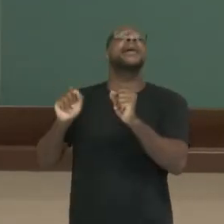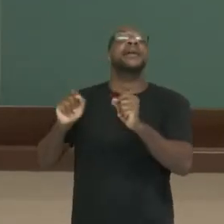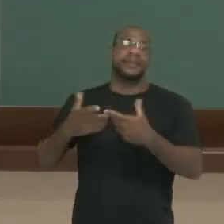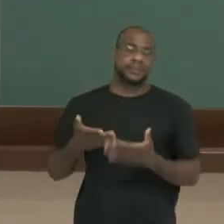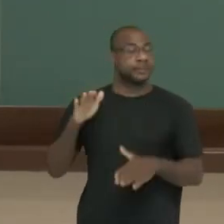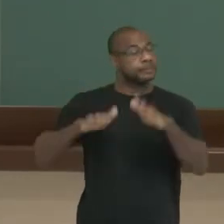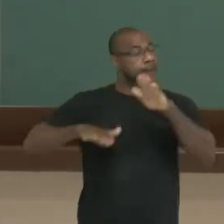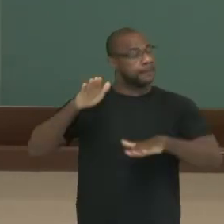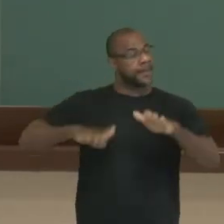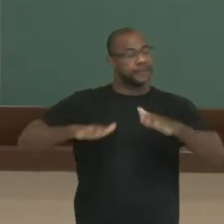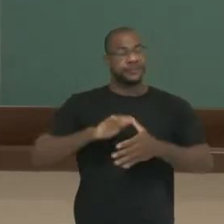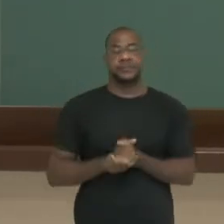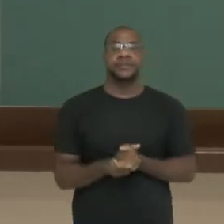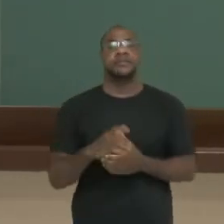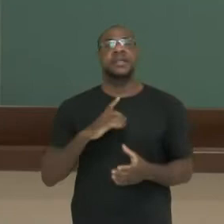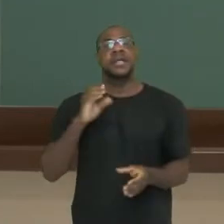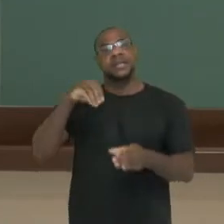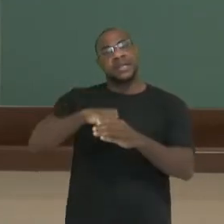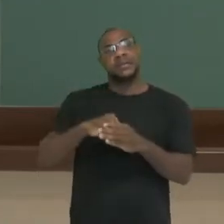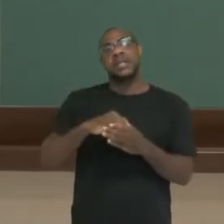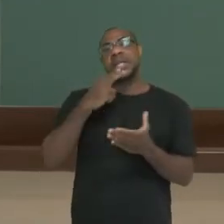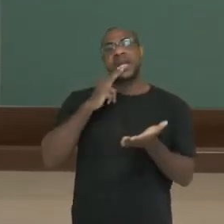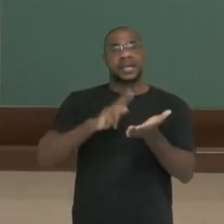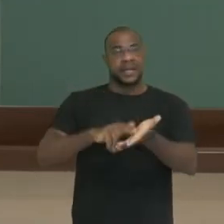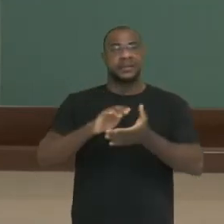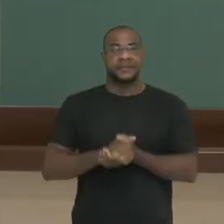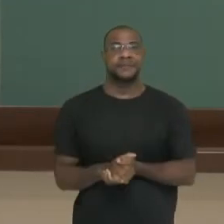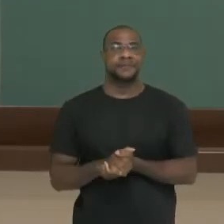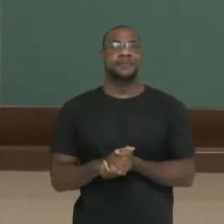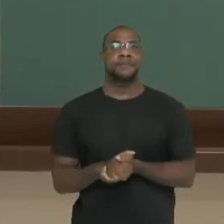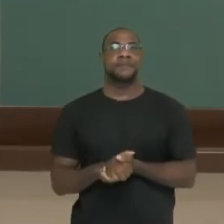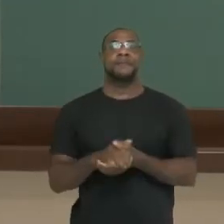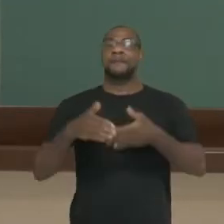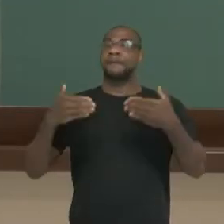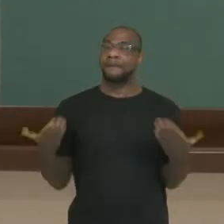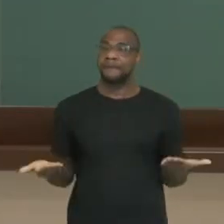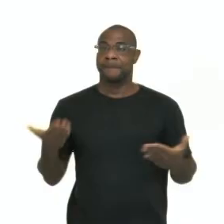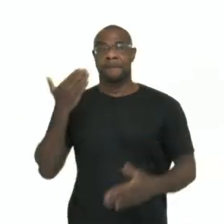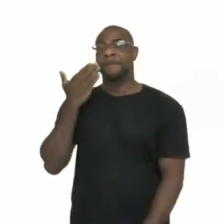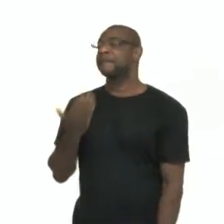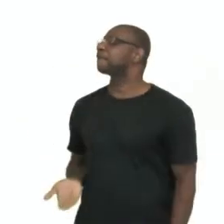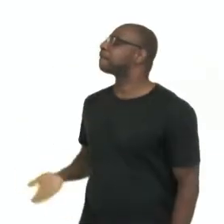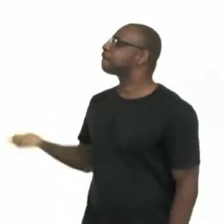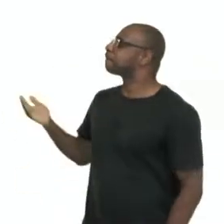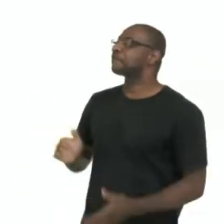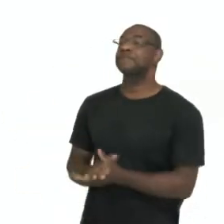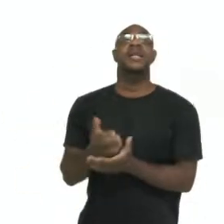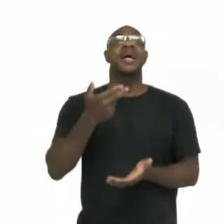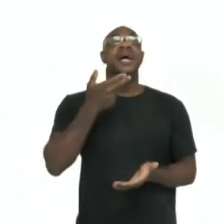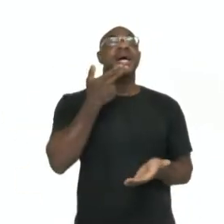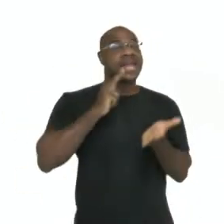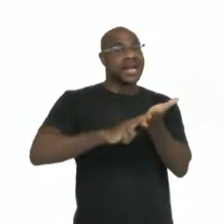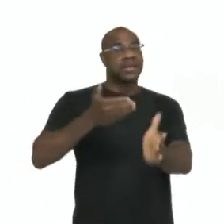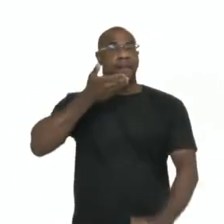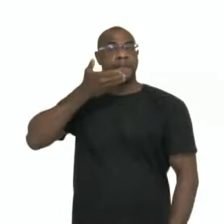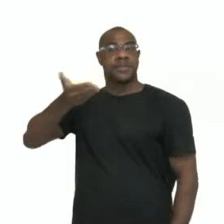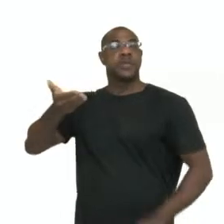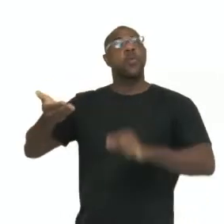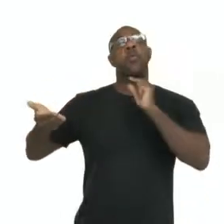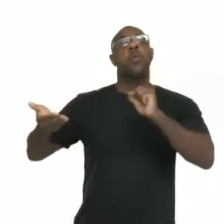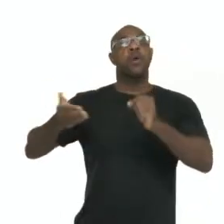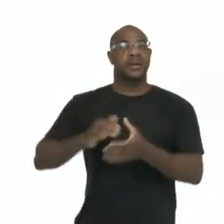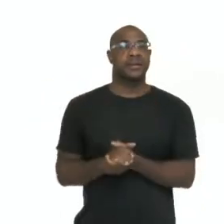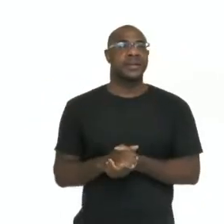vão compor o nosso documento, a nossa carta, certo? Então vejam, na carta de solicitação, vamos ler aqui